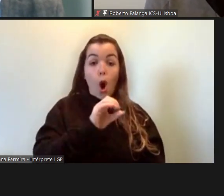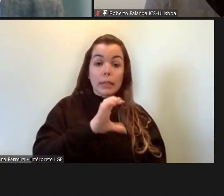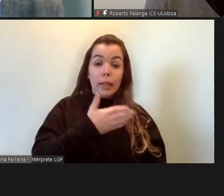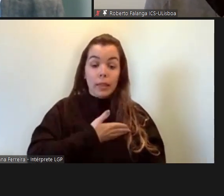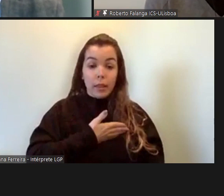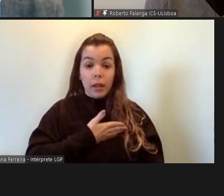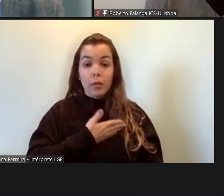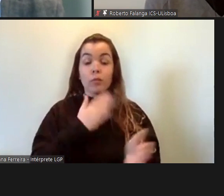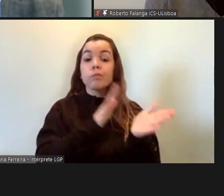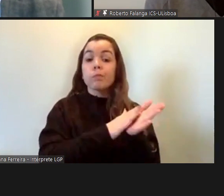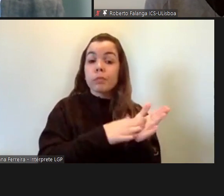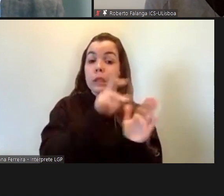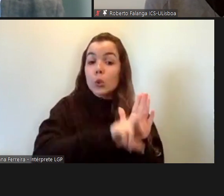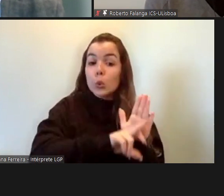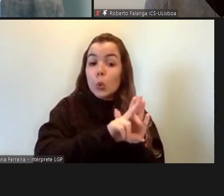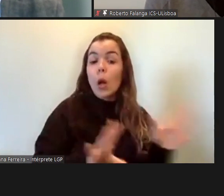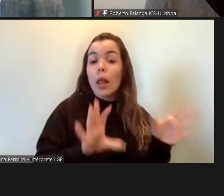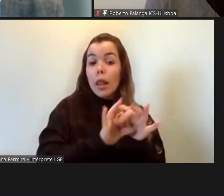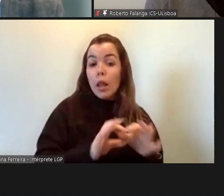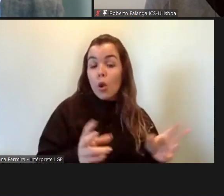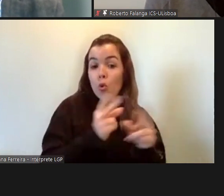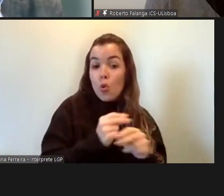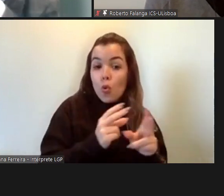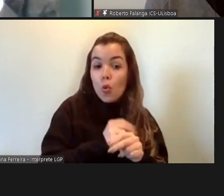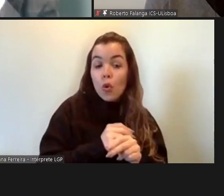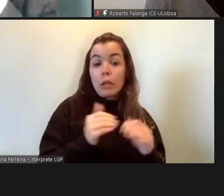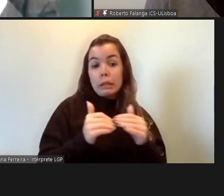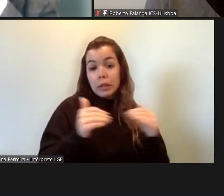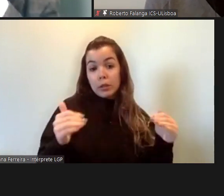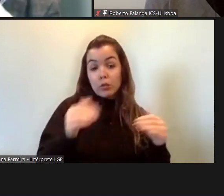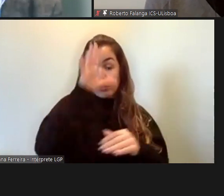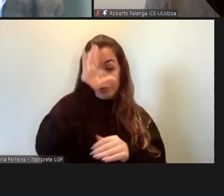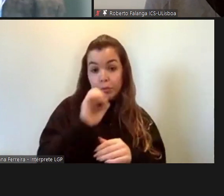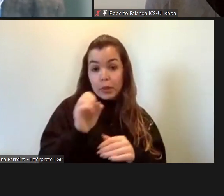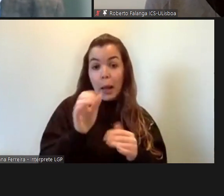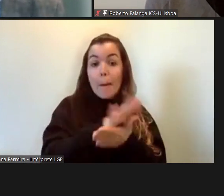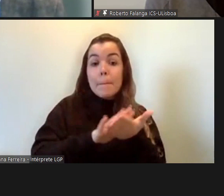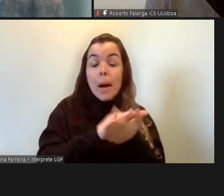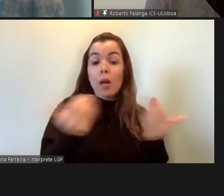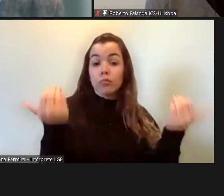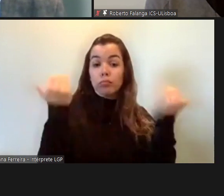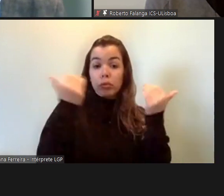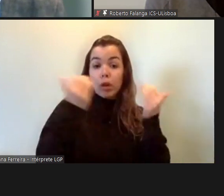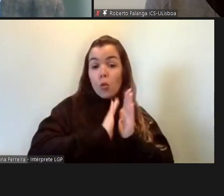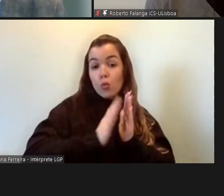sobre inovação a nível governamental, tem uma base de dados de processos deliberativos